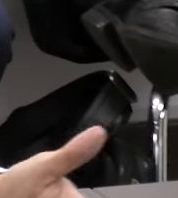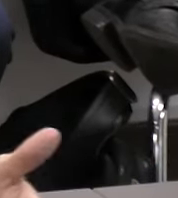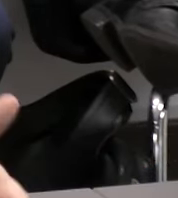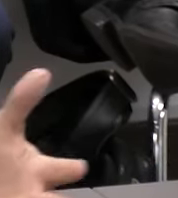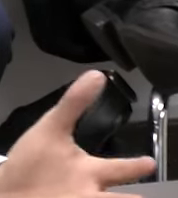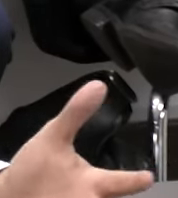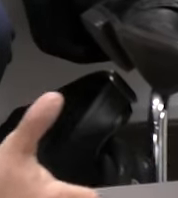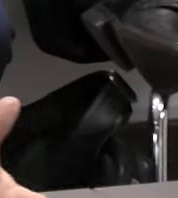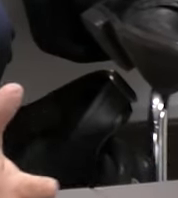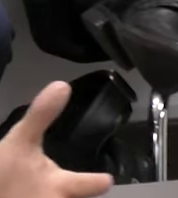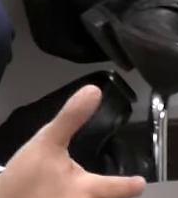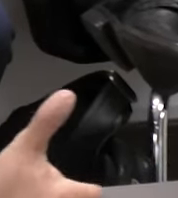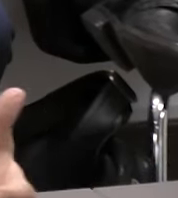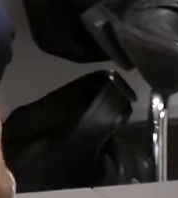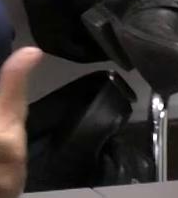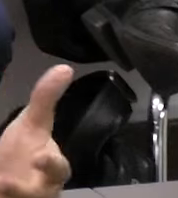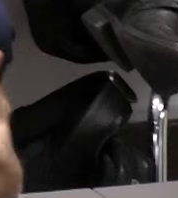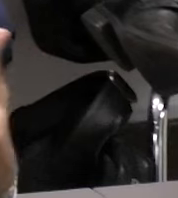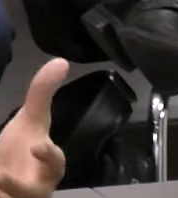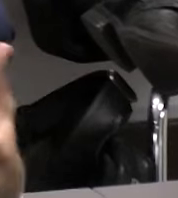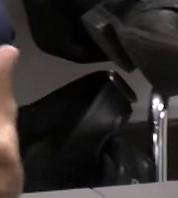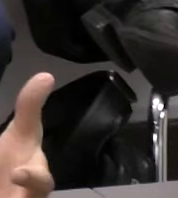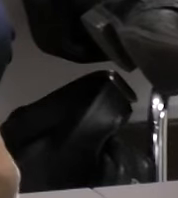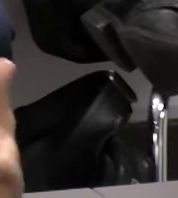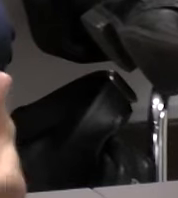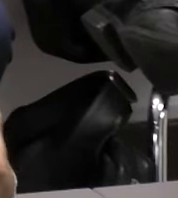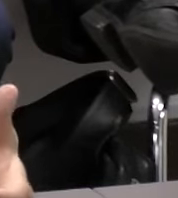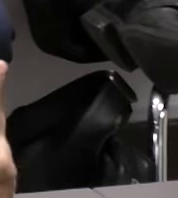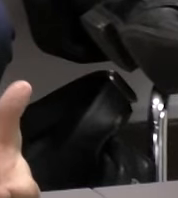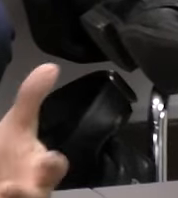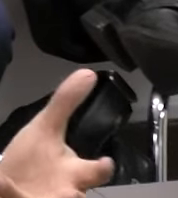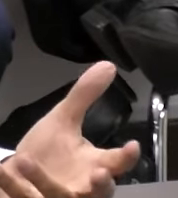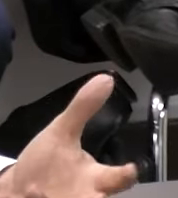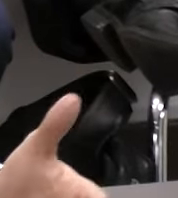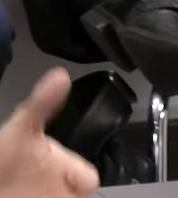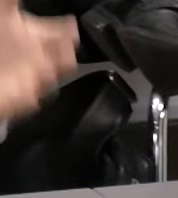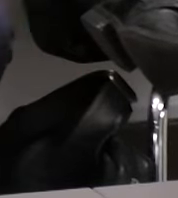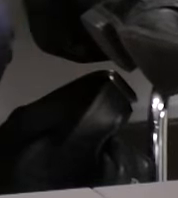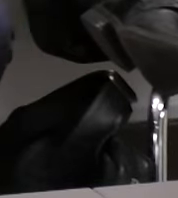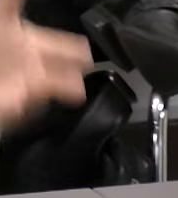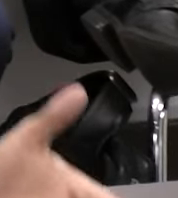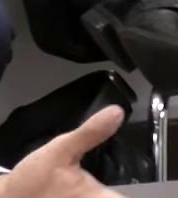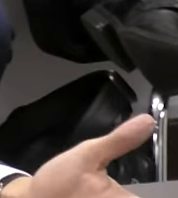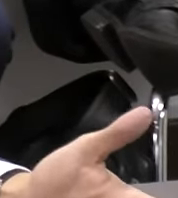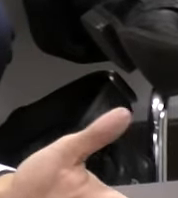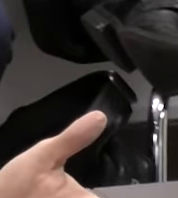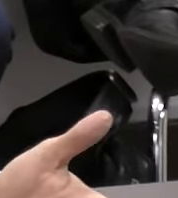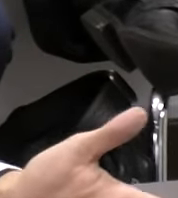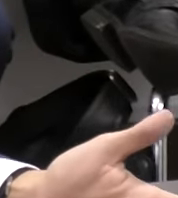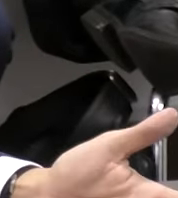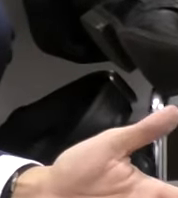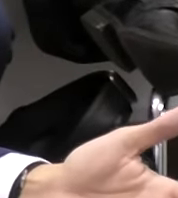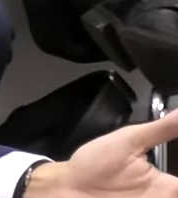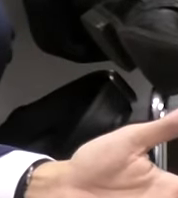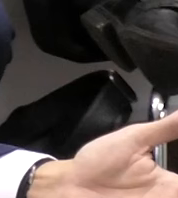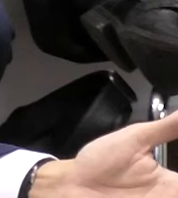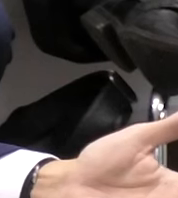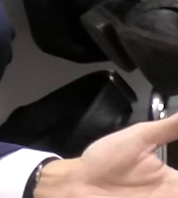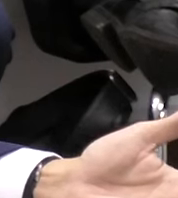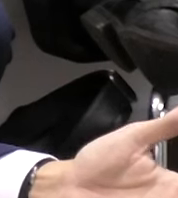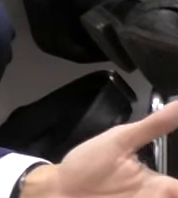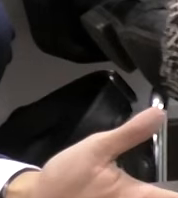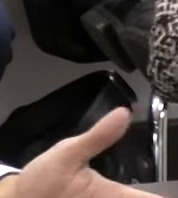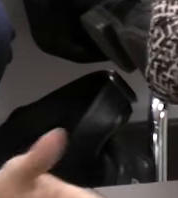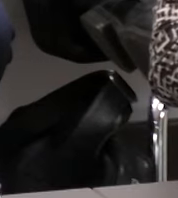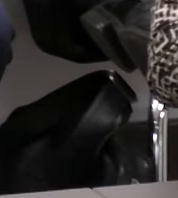a gente até sobre a questão da proximidade de fisionomia das pessoas a gente viu o que aconteceu recentemente na Barra da Tijuca né